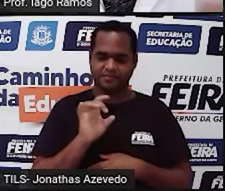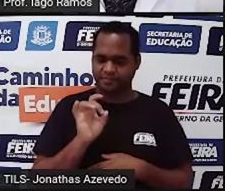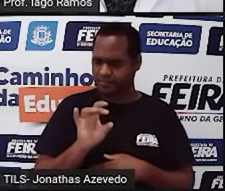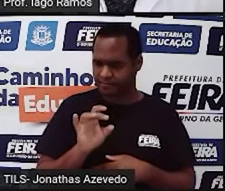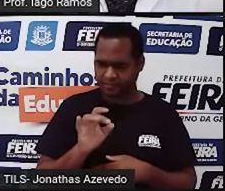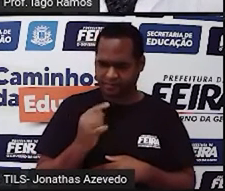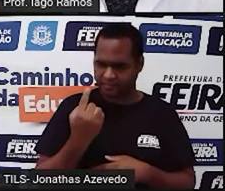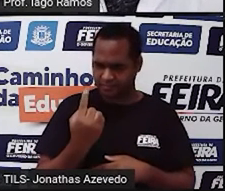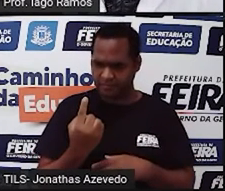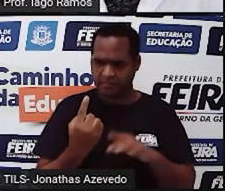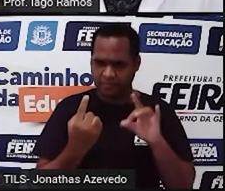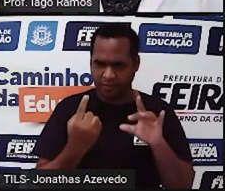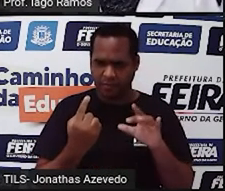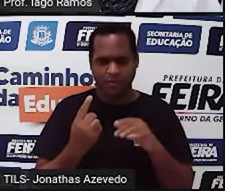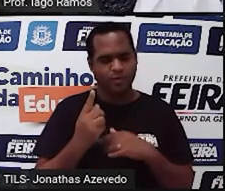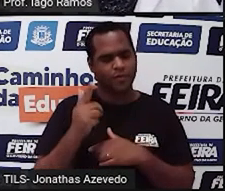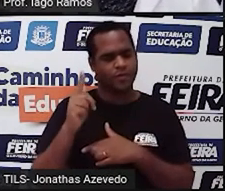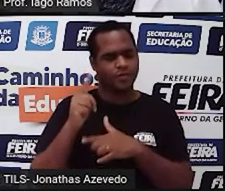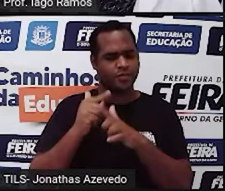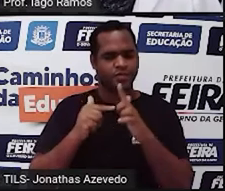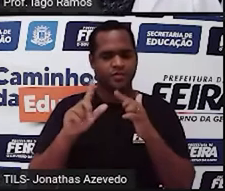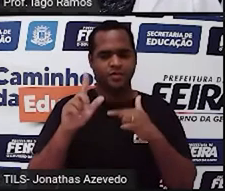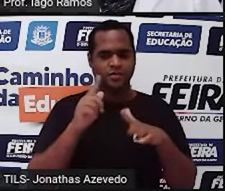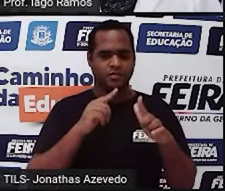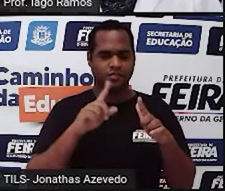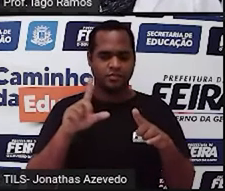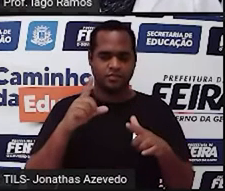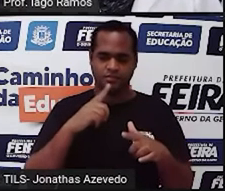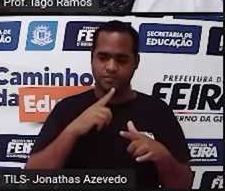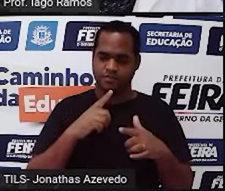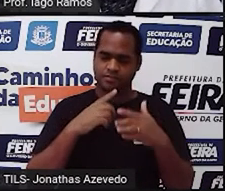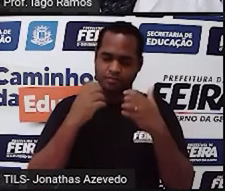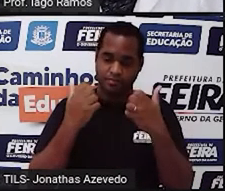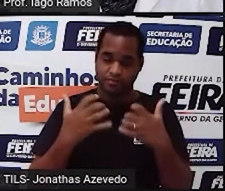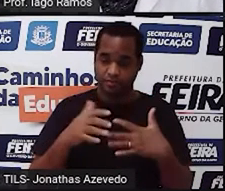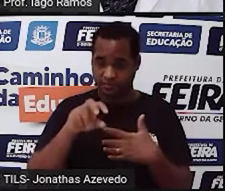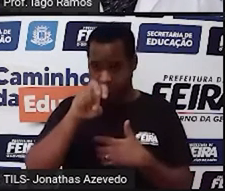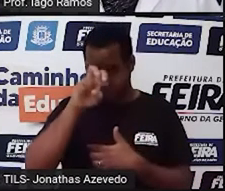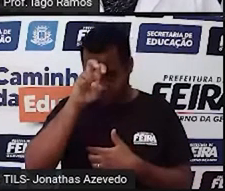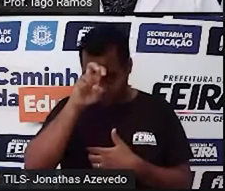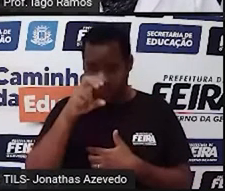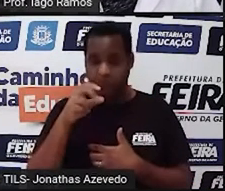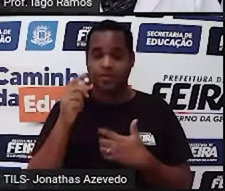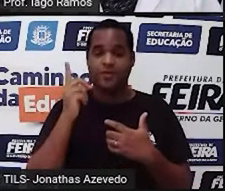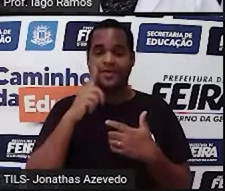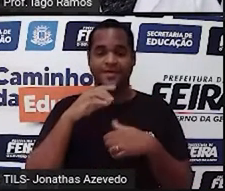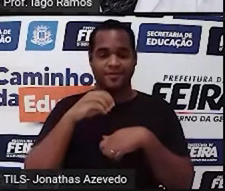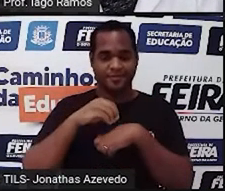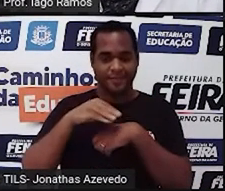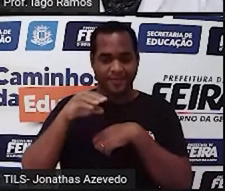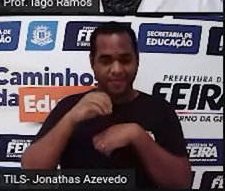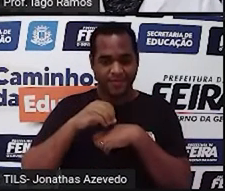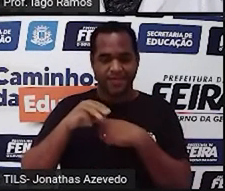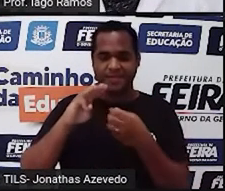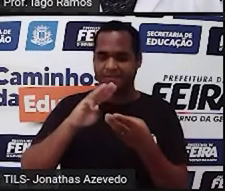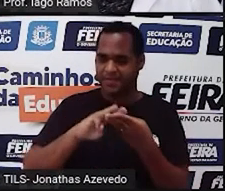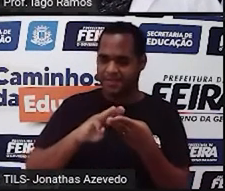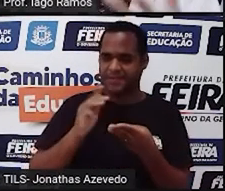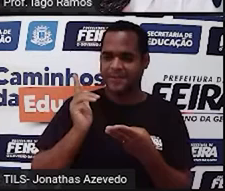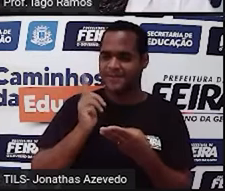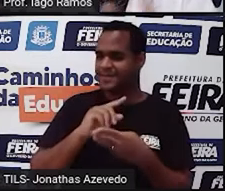isso dentre outras tantas contribuições que o Egito pode trazer para matemática